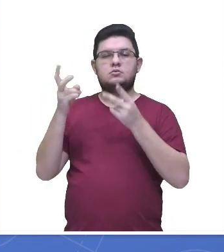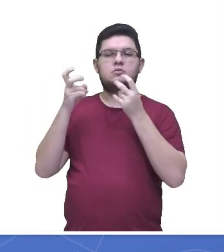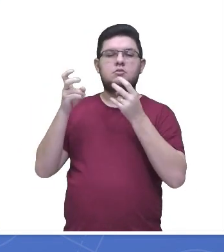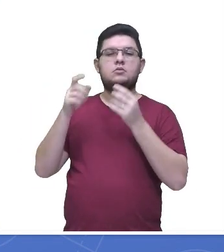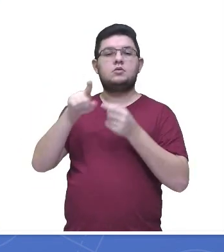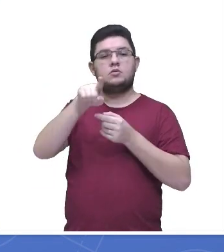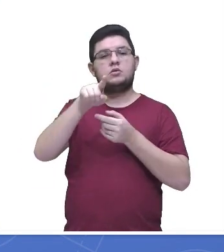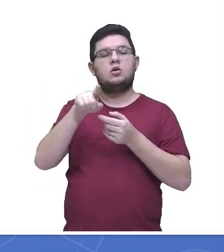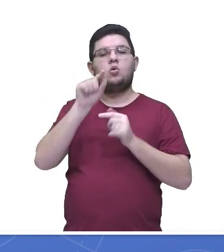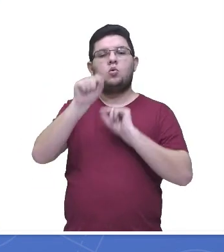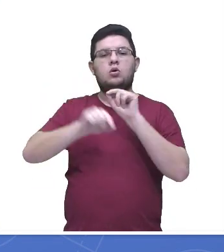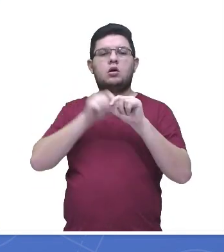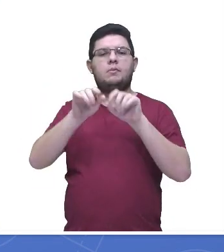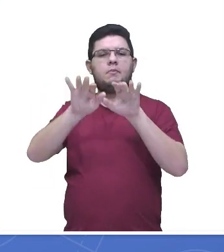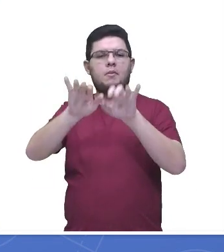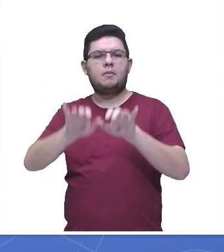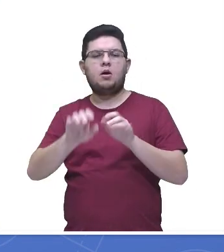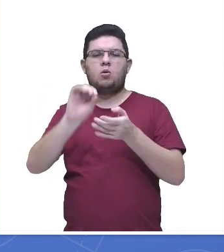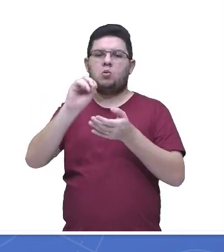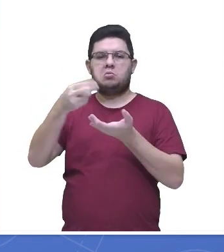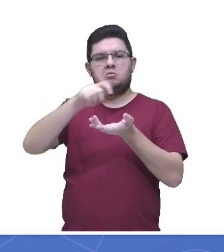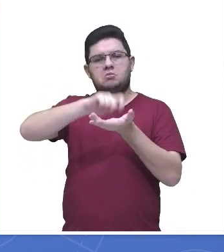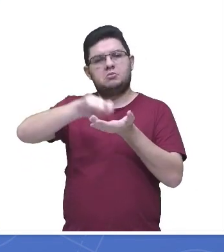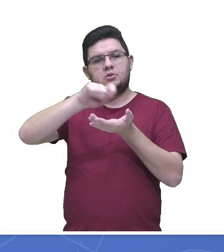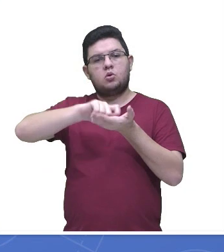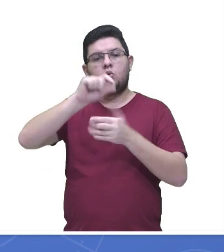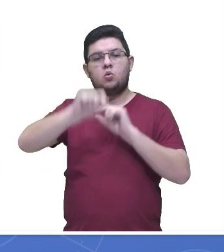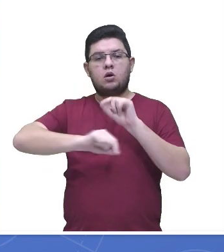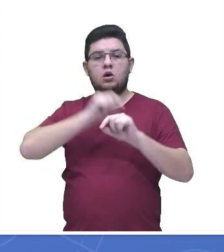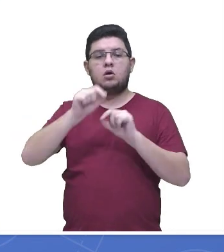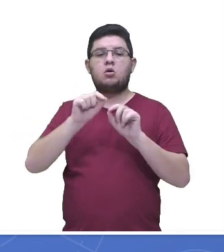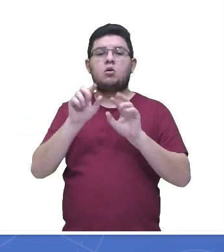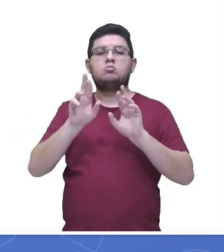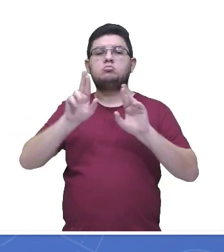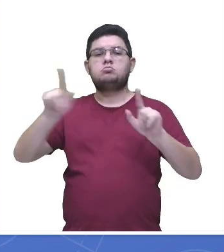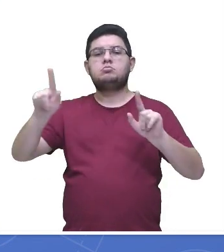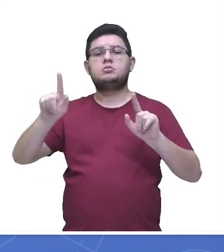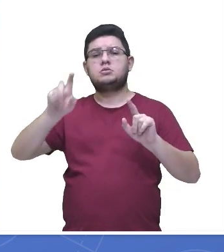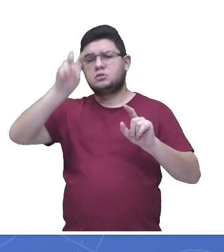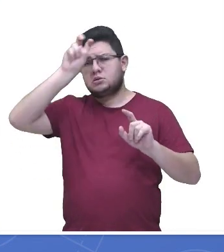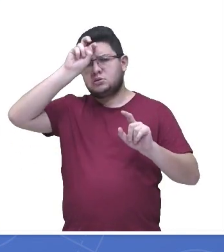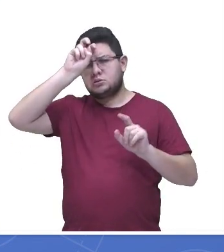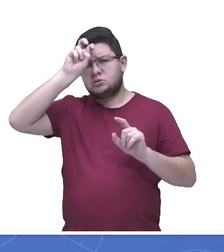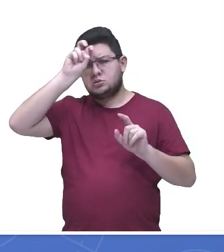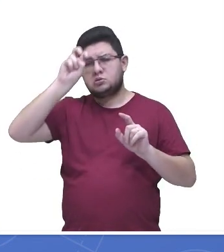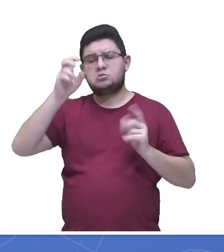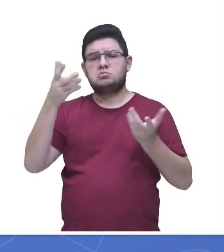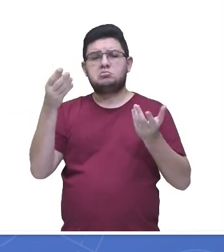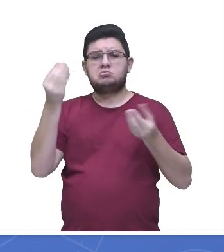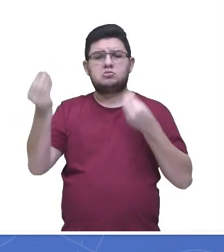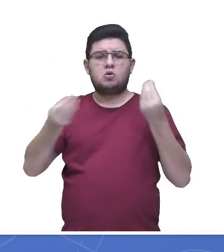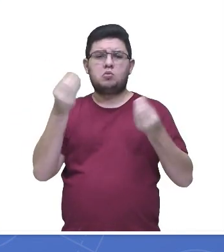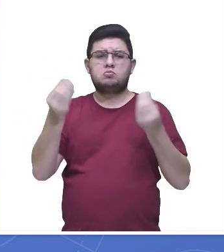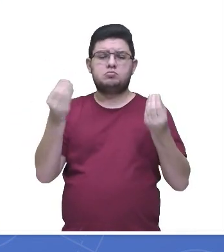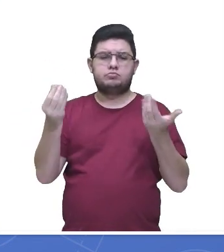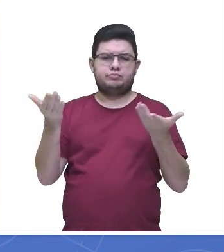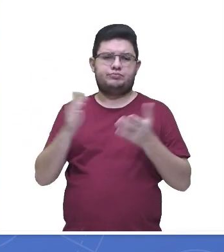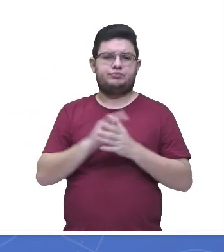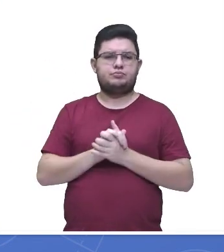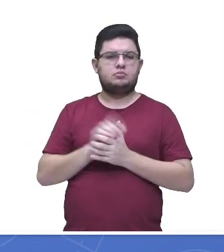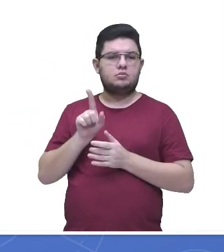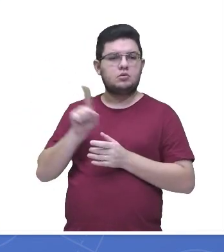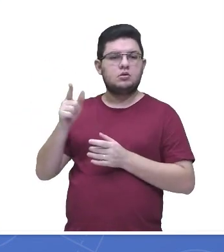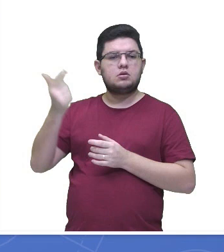elas se diferenciam nas esculturas egípcias. Nós temos uma grega e vocês vão falar um pouquinho da escultura egípcia.